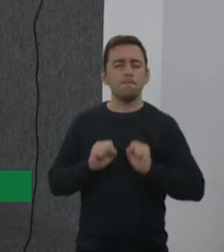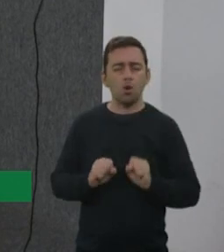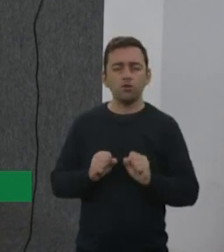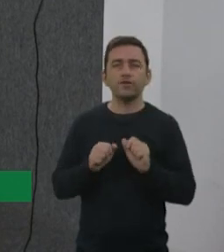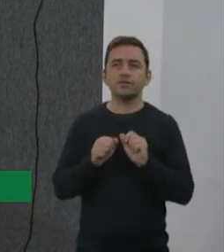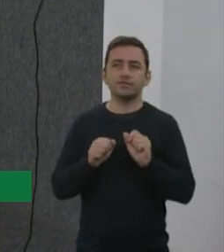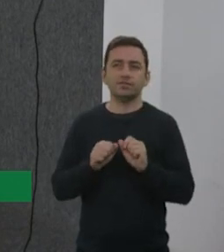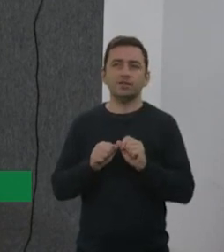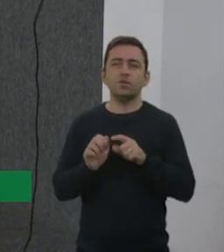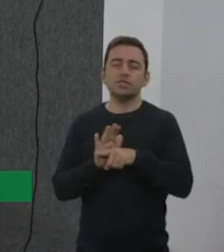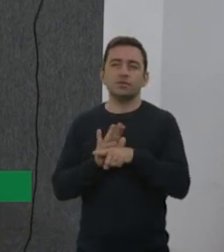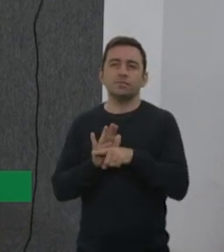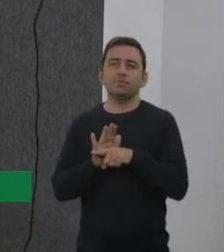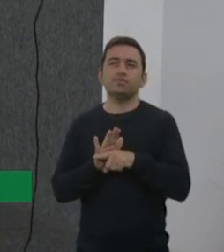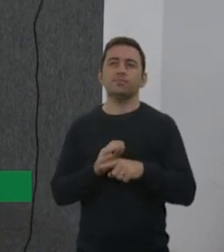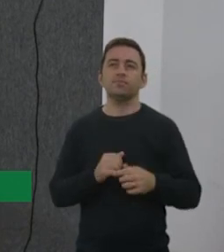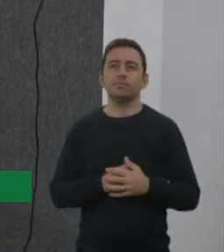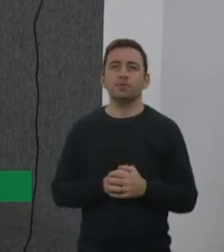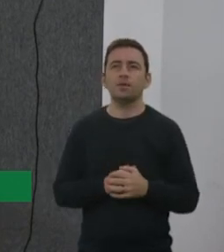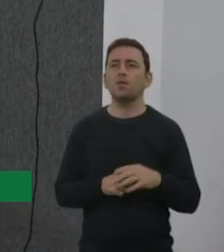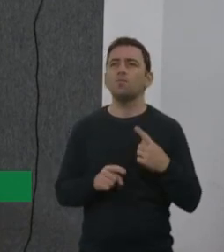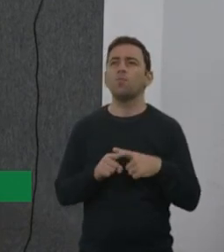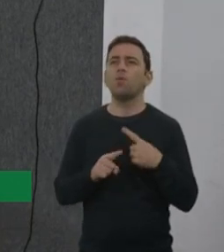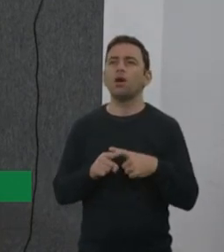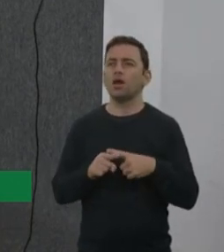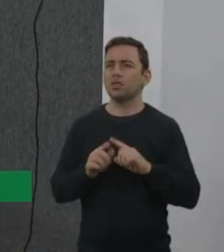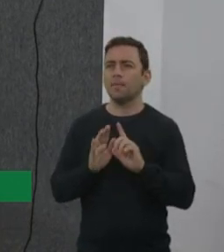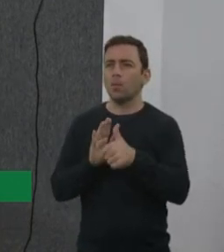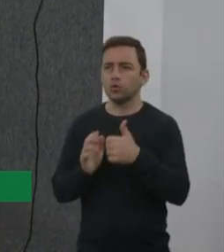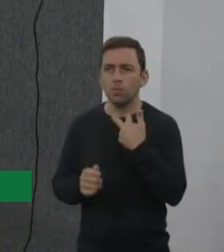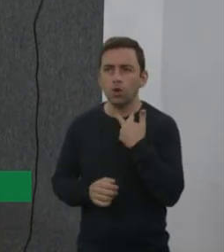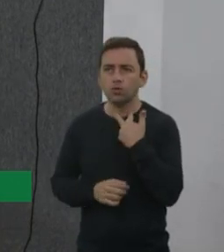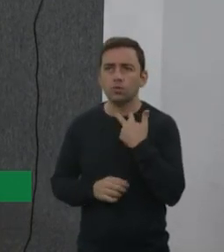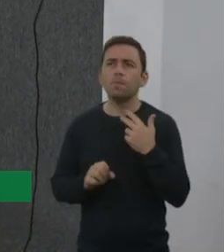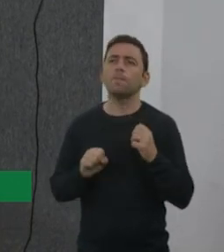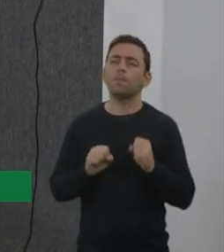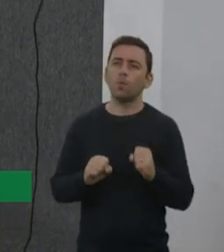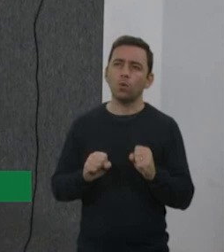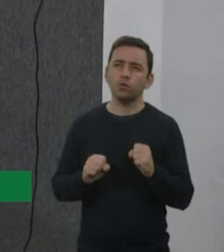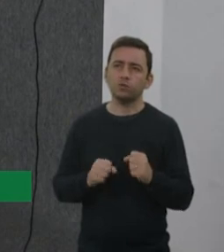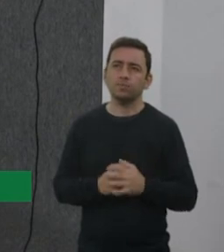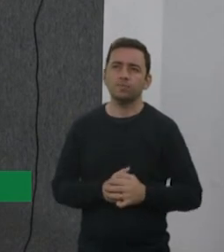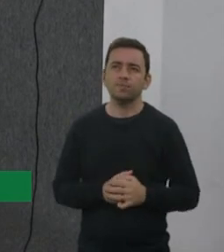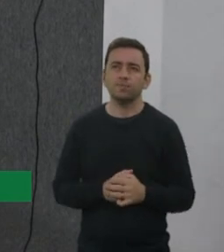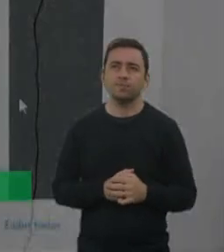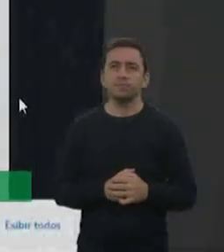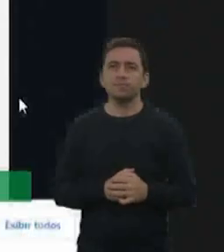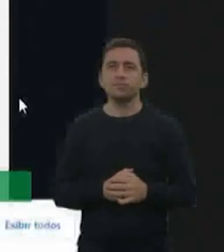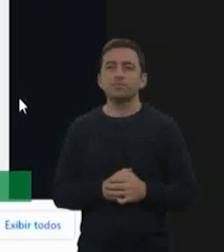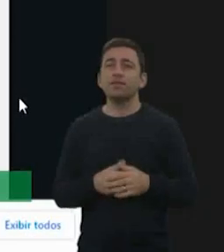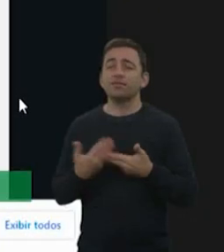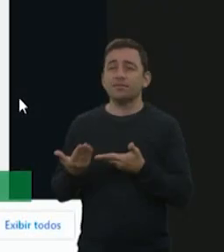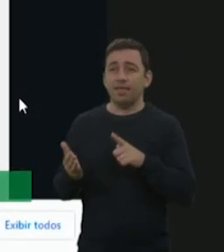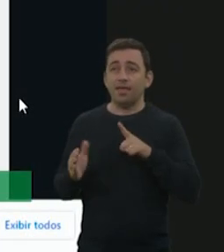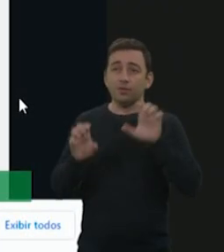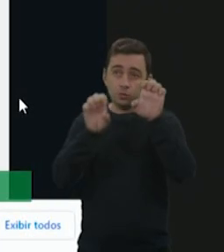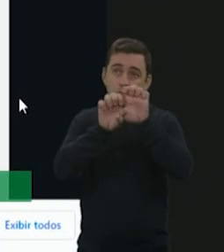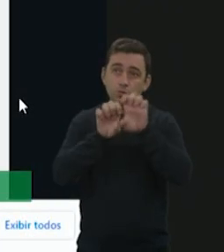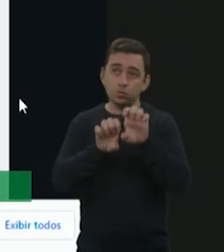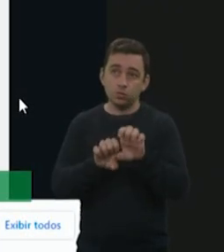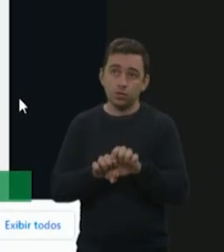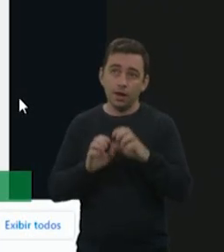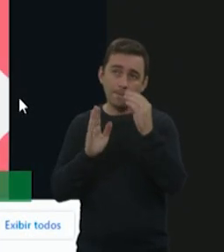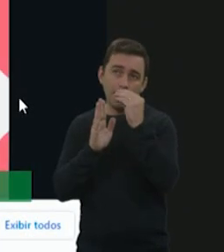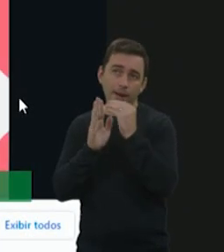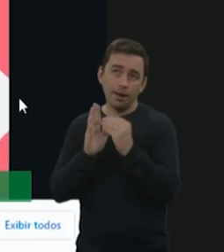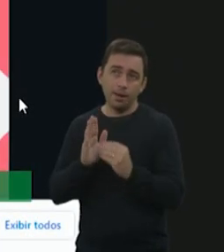exame. Tá? Mas por que? Não pode fazer depois? Pode, já vou explicar. Então, tem essa estrutura aqui da triagem